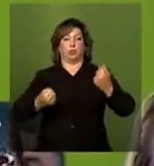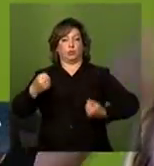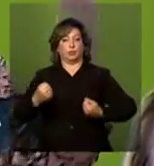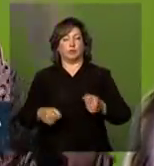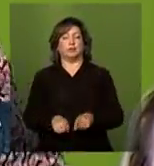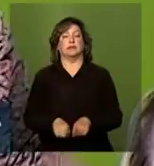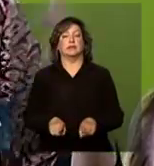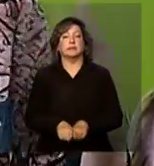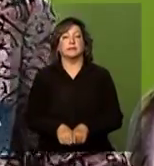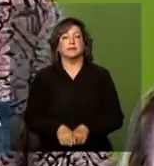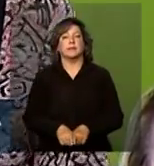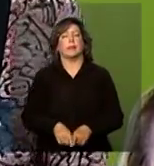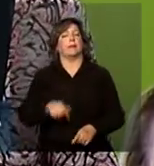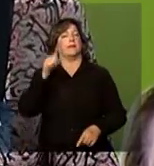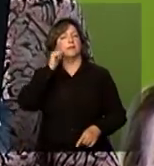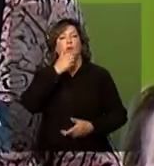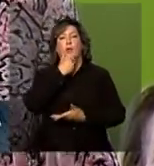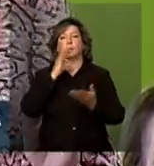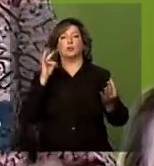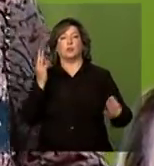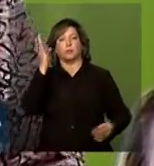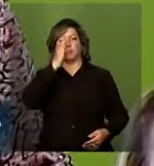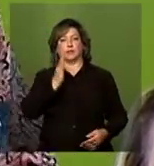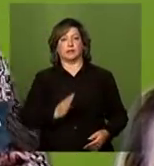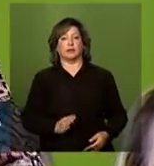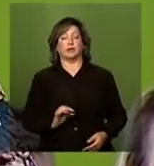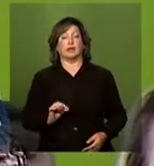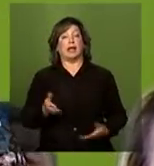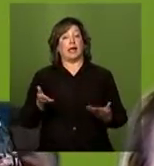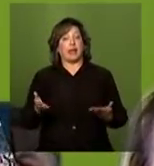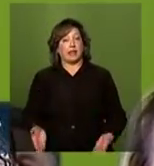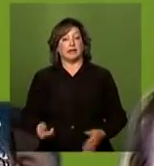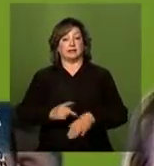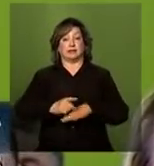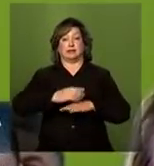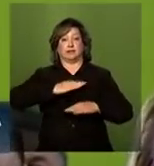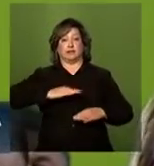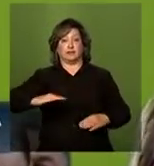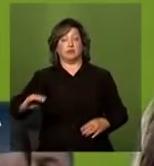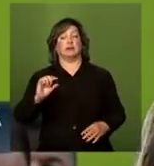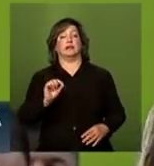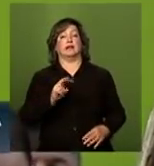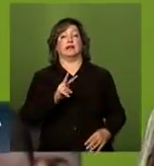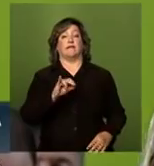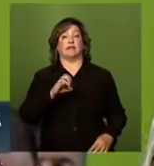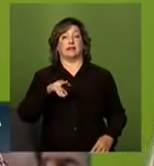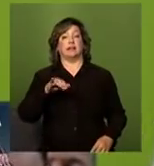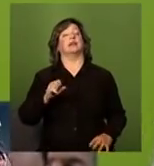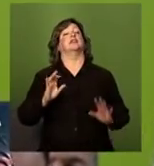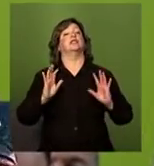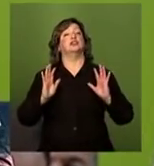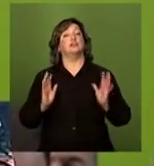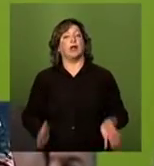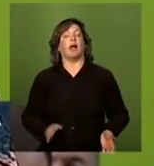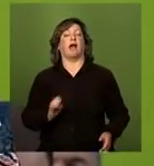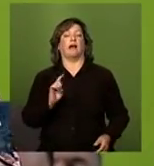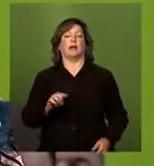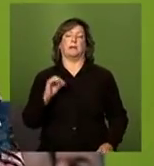passam brasileiros e brasileiras só por isso essas estradas vicinais já eram